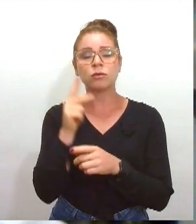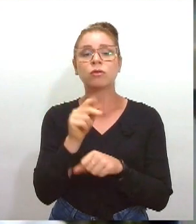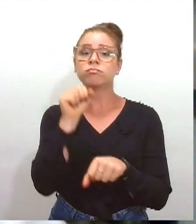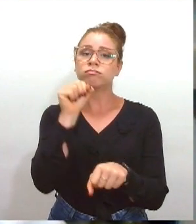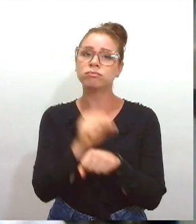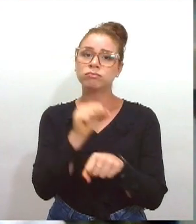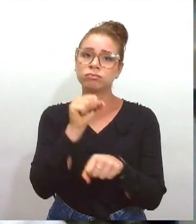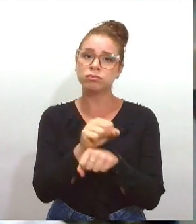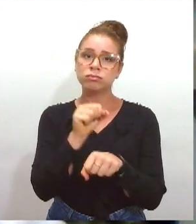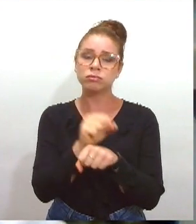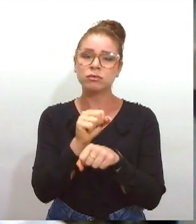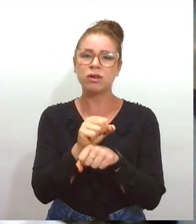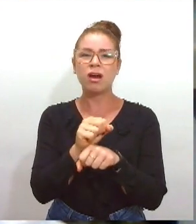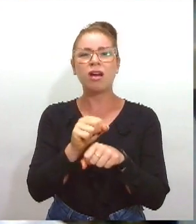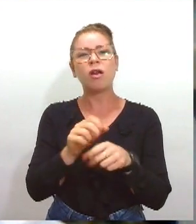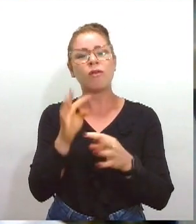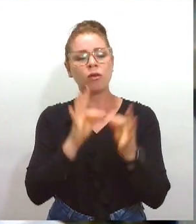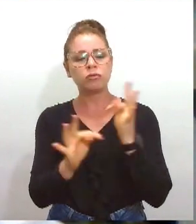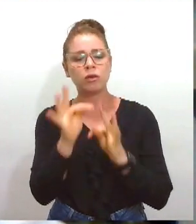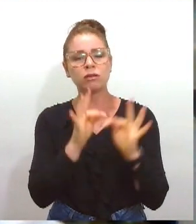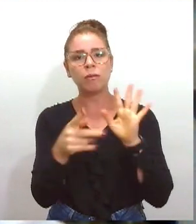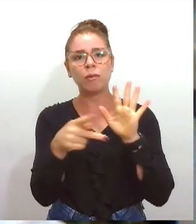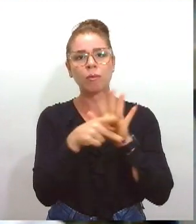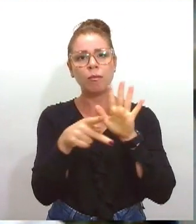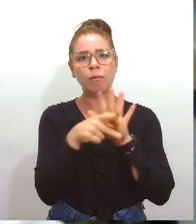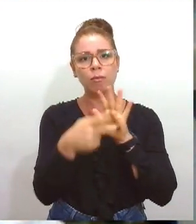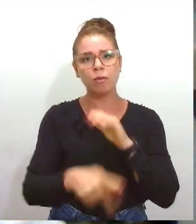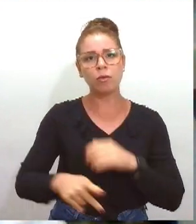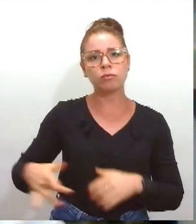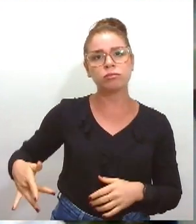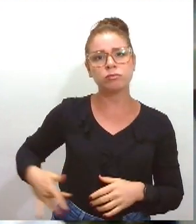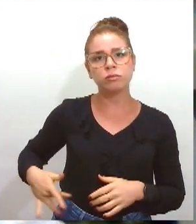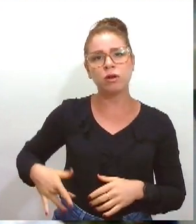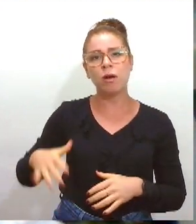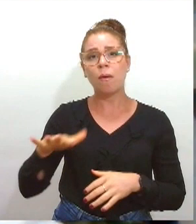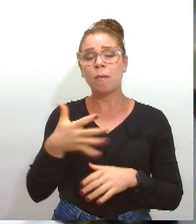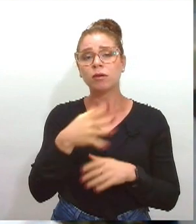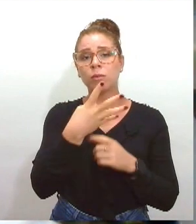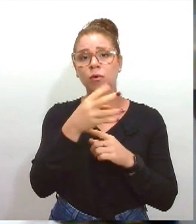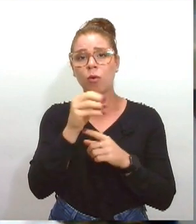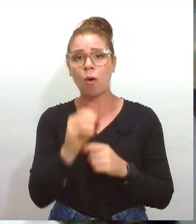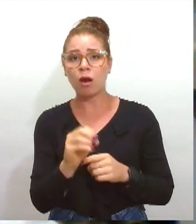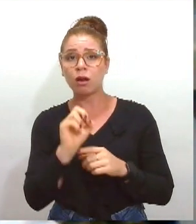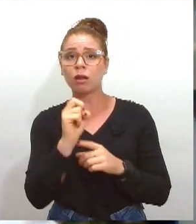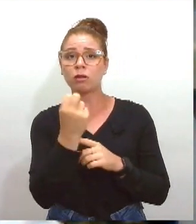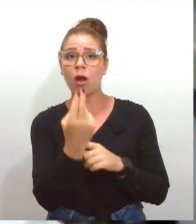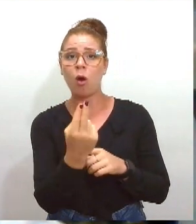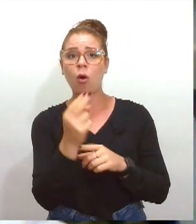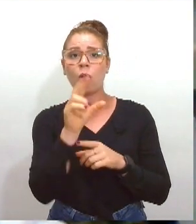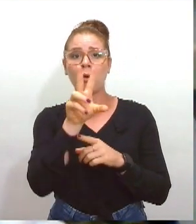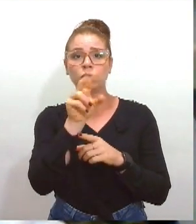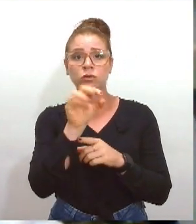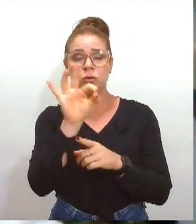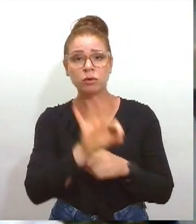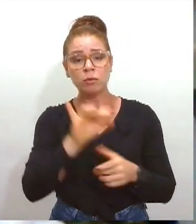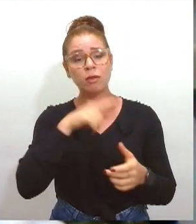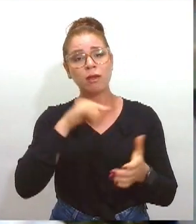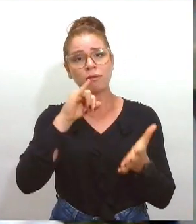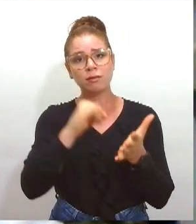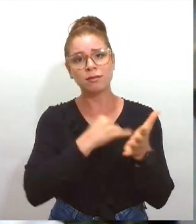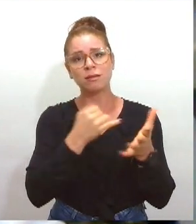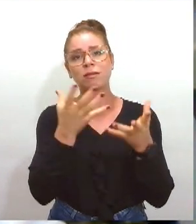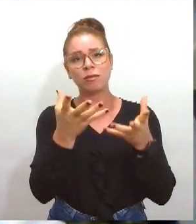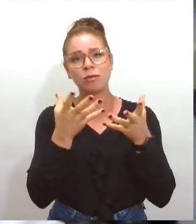E o preconizado é que de 40% a 50% delas estejam inscritas aqui para transplante. Então, a